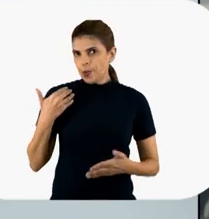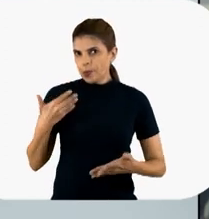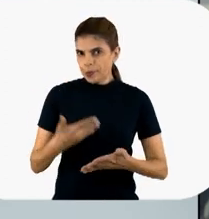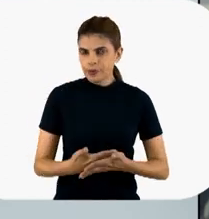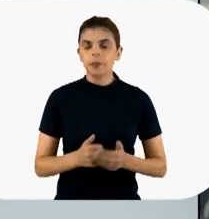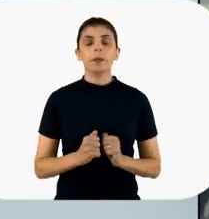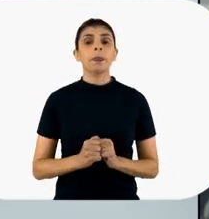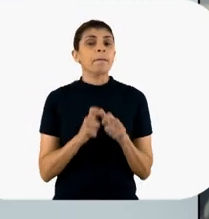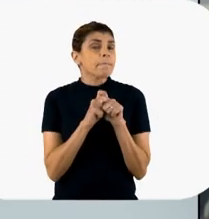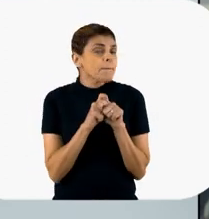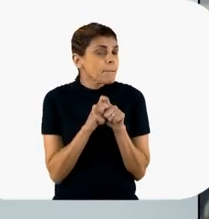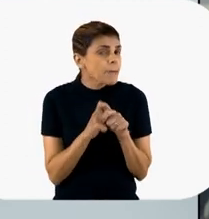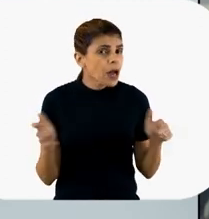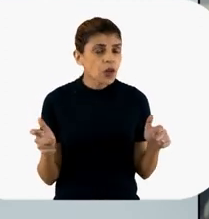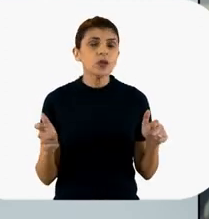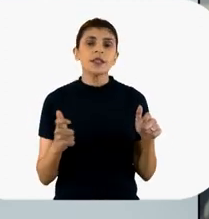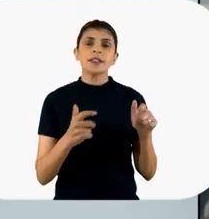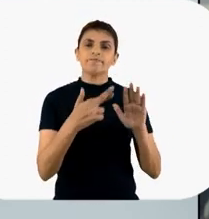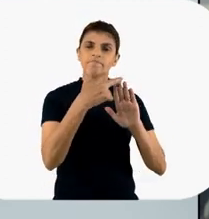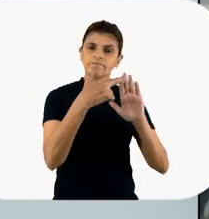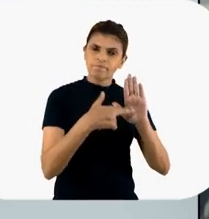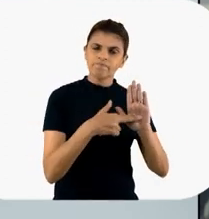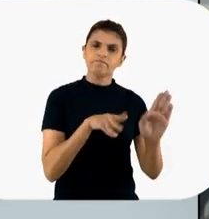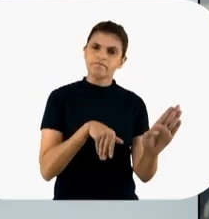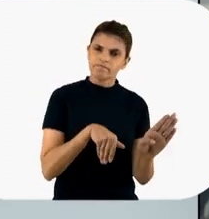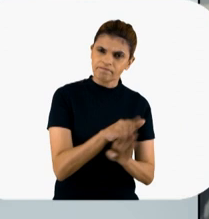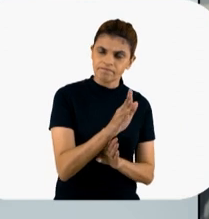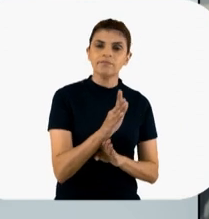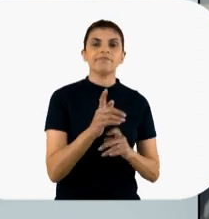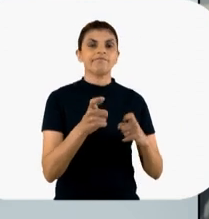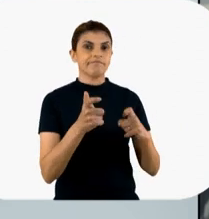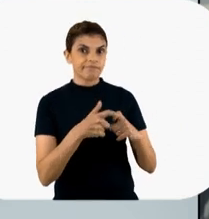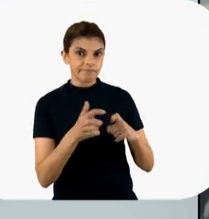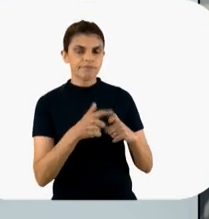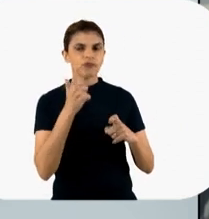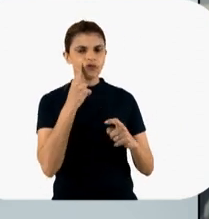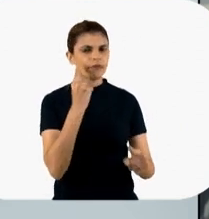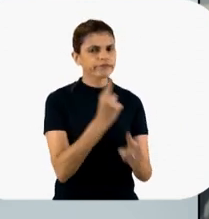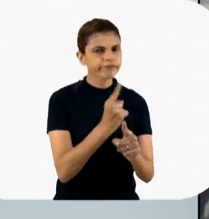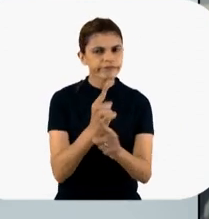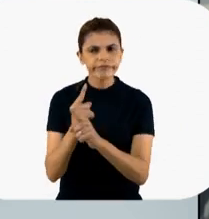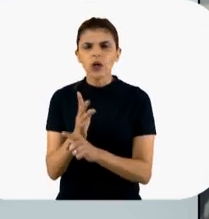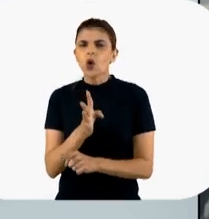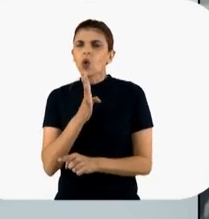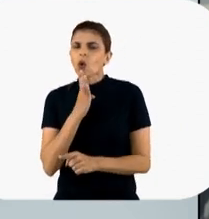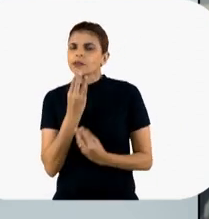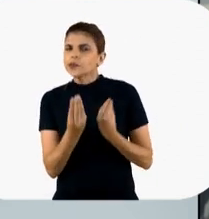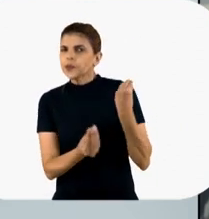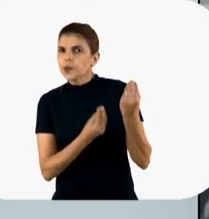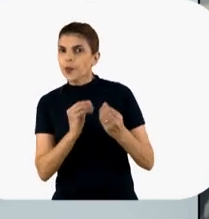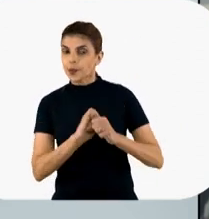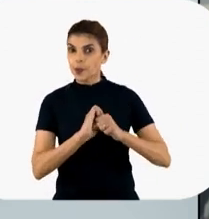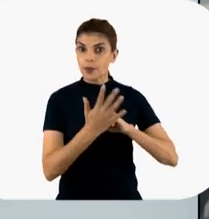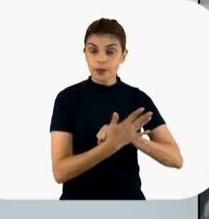recentes. A maioria dos protocolos clínicos que foram sendo desenvolvidos à medida que a gente foi conhecendo um pouco dessa